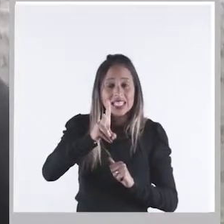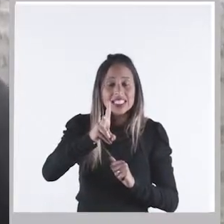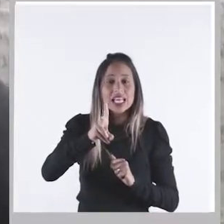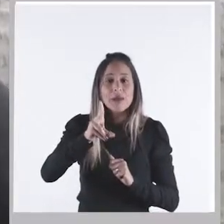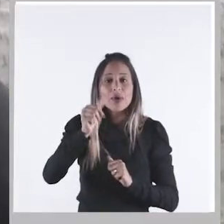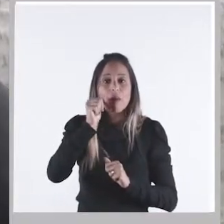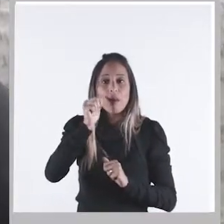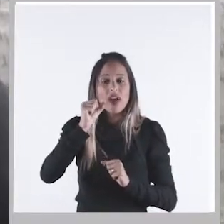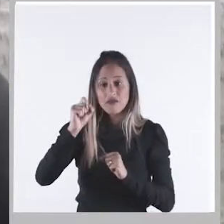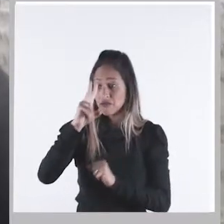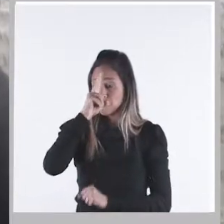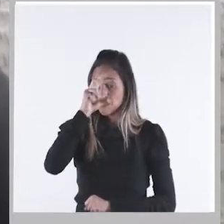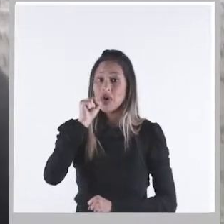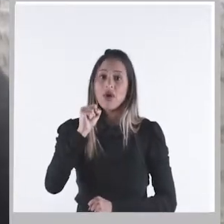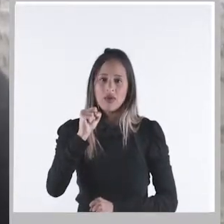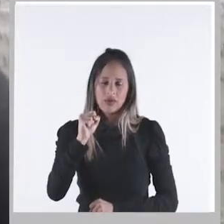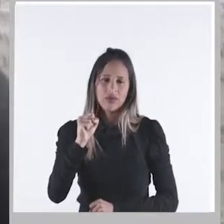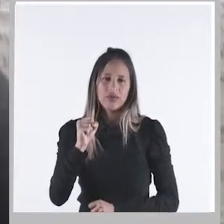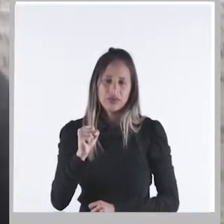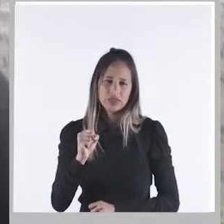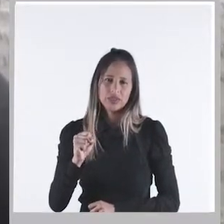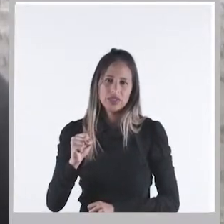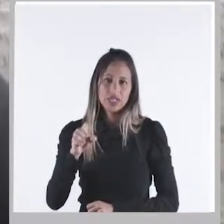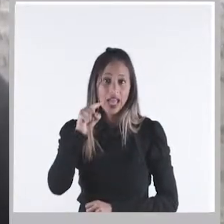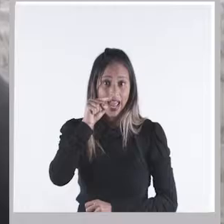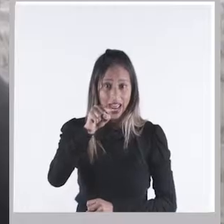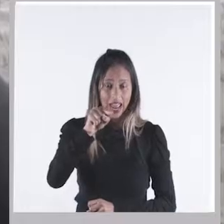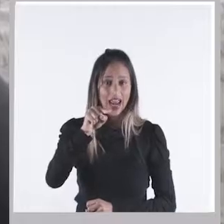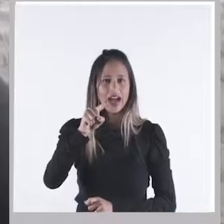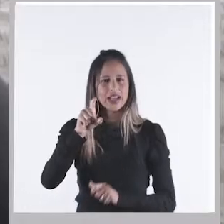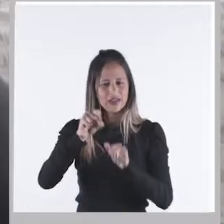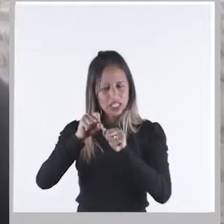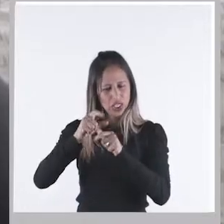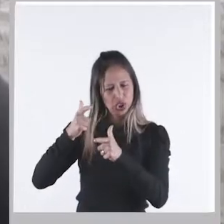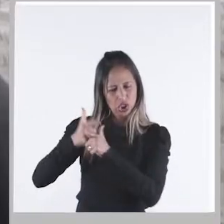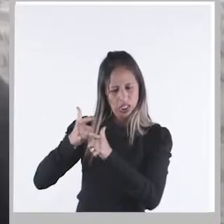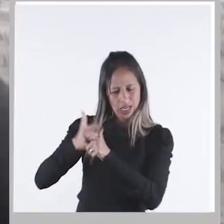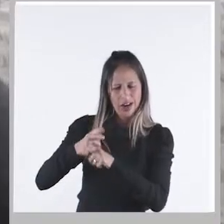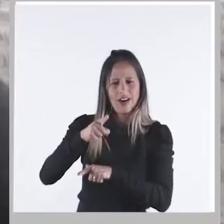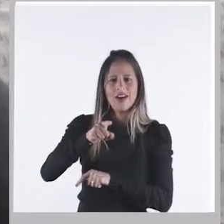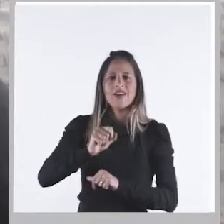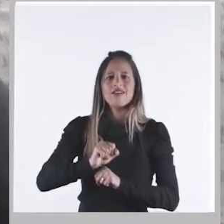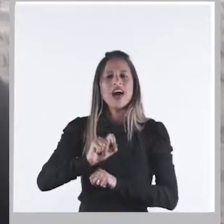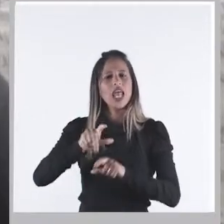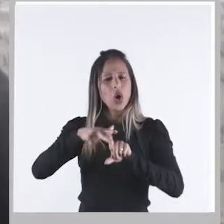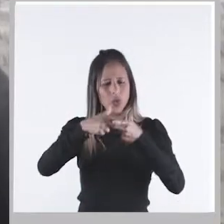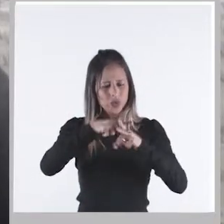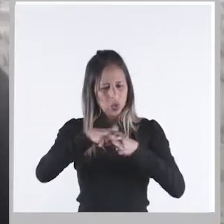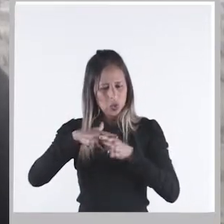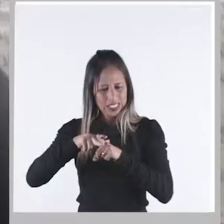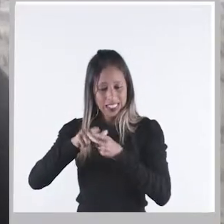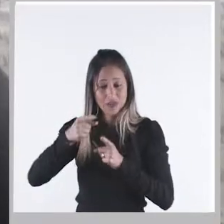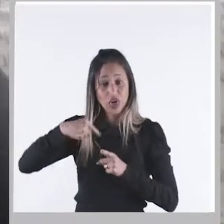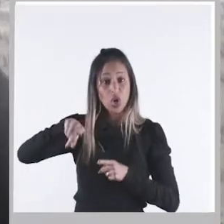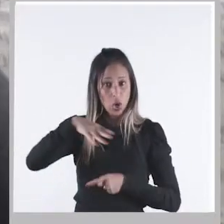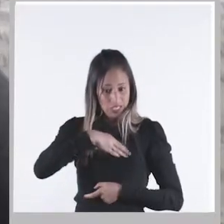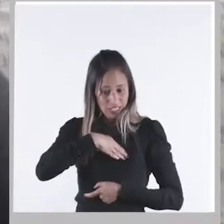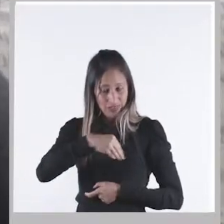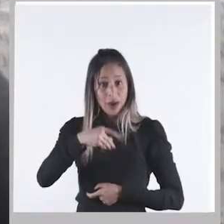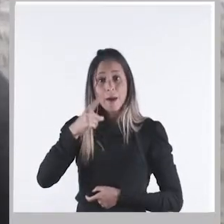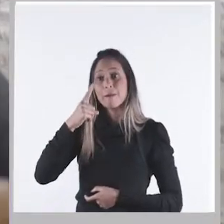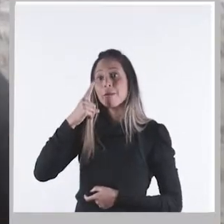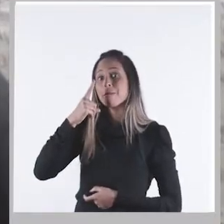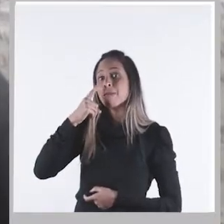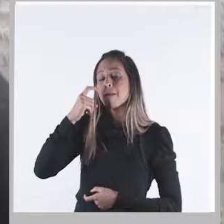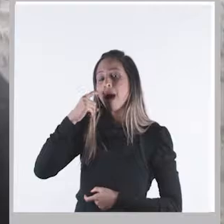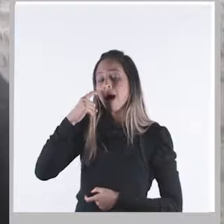mulher muito forte, né? Era ela que ralhava com a gente, sabe? Era ela que corrigia. E papai sempre